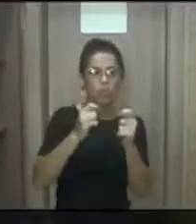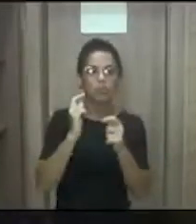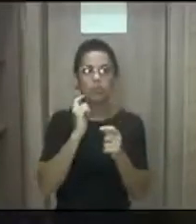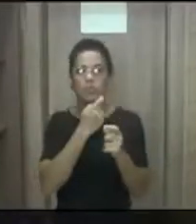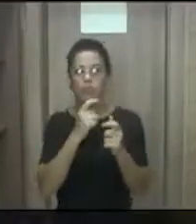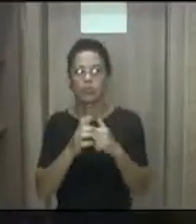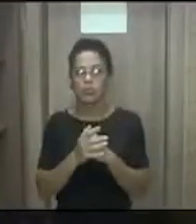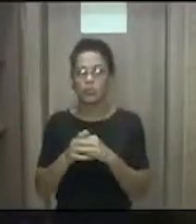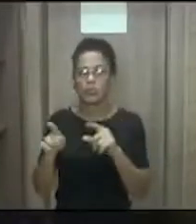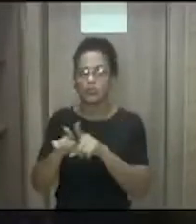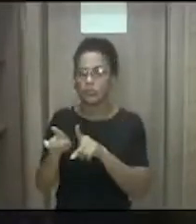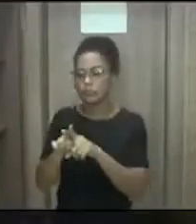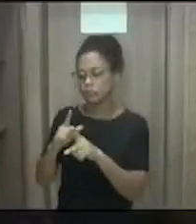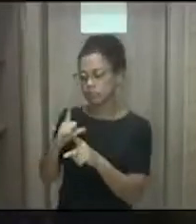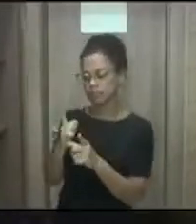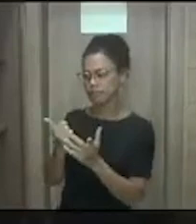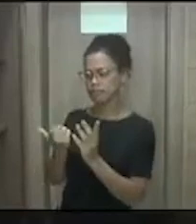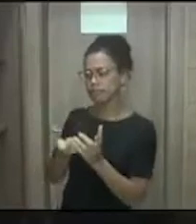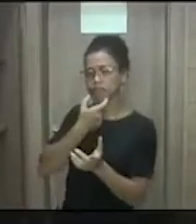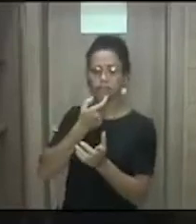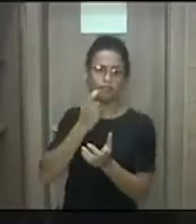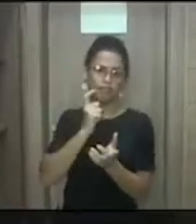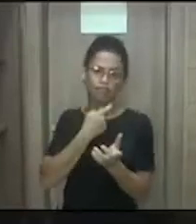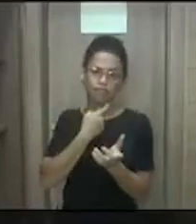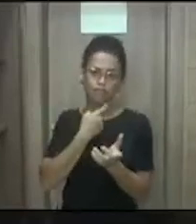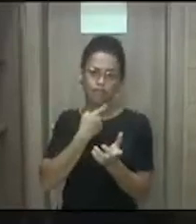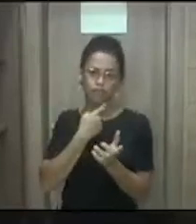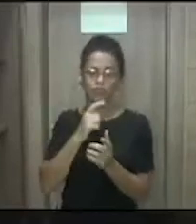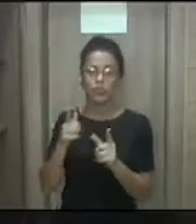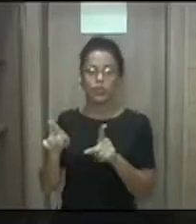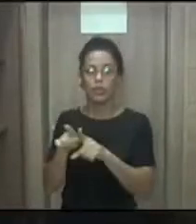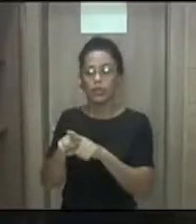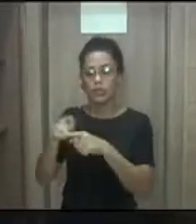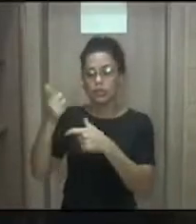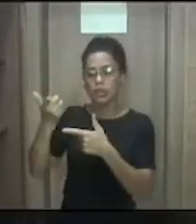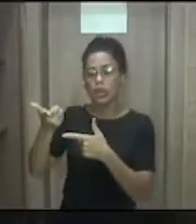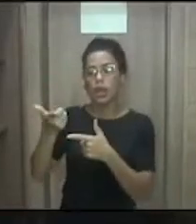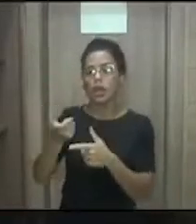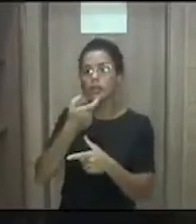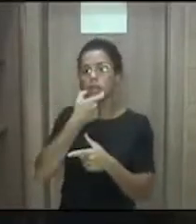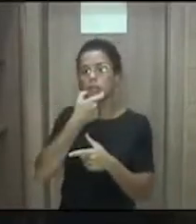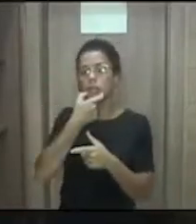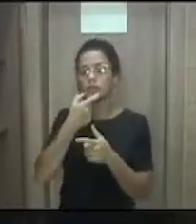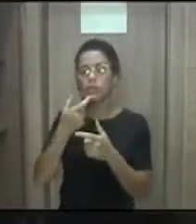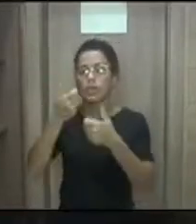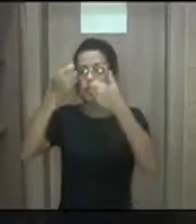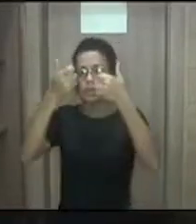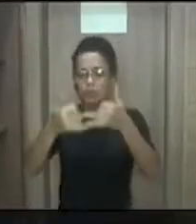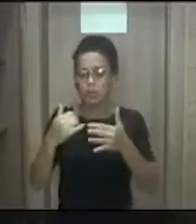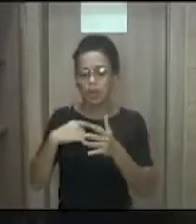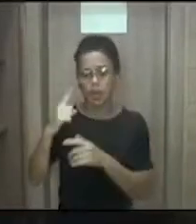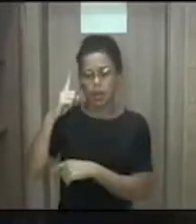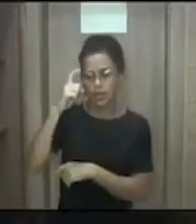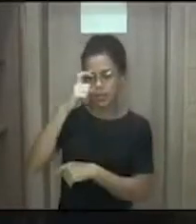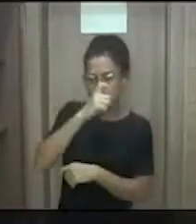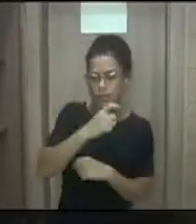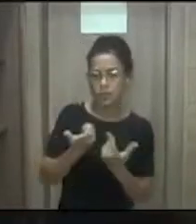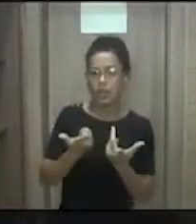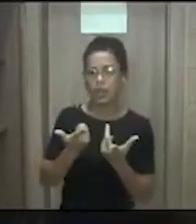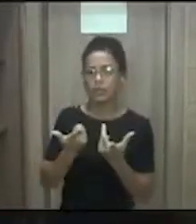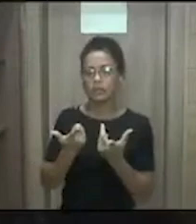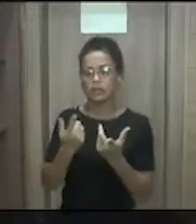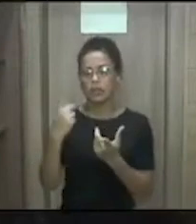inclusive feita uma nova prótese. E a literatura da prótese dentária, né, já mostra a dificuldade de adaptação da